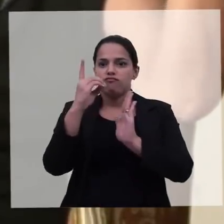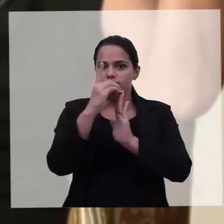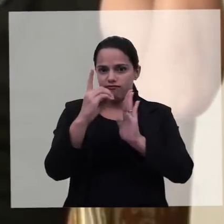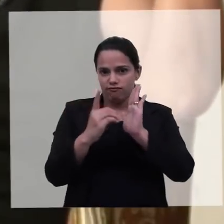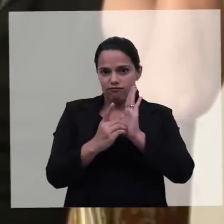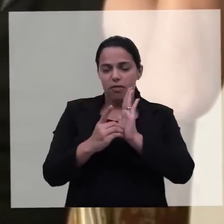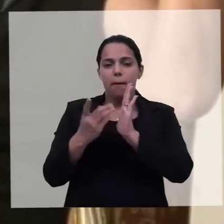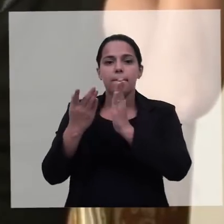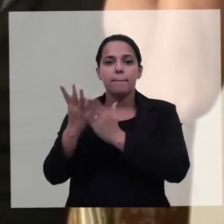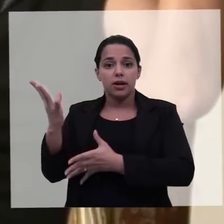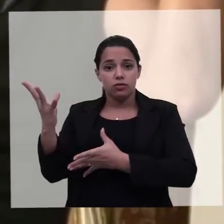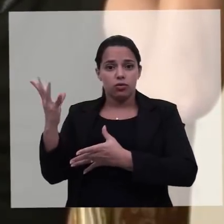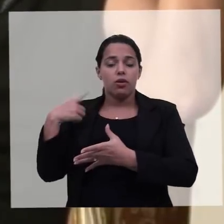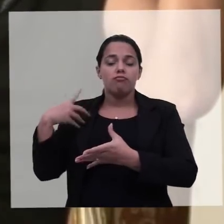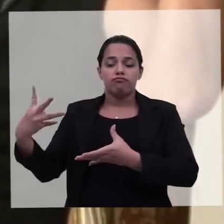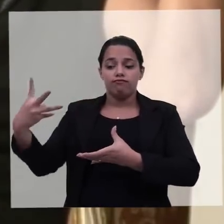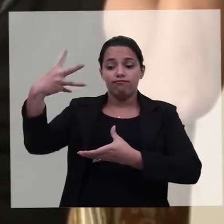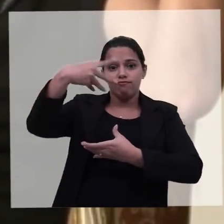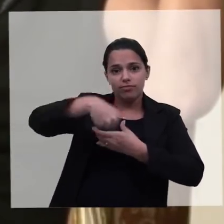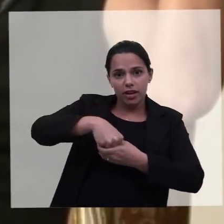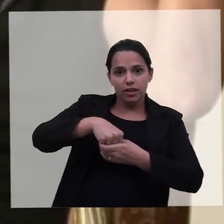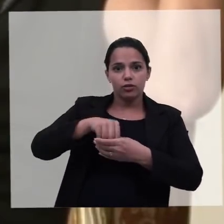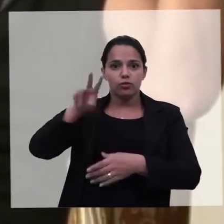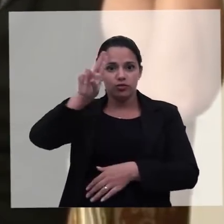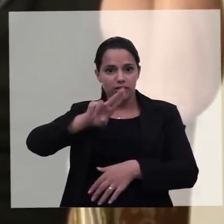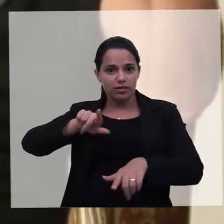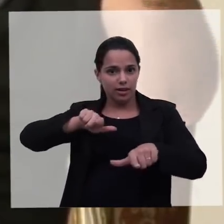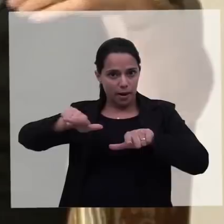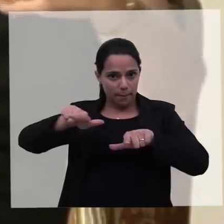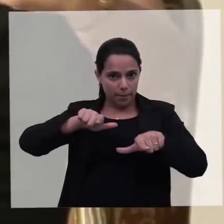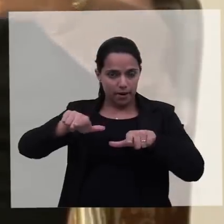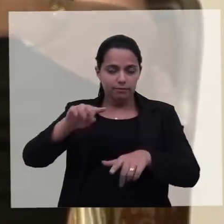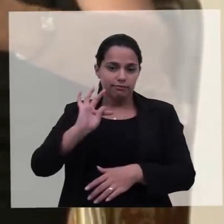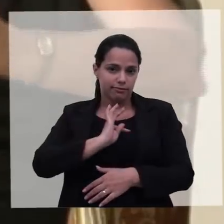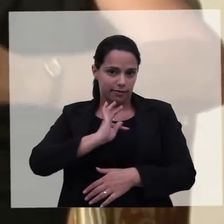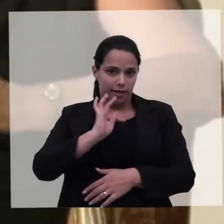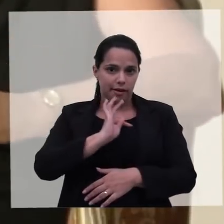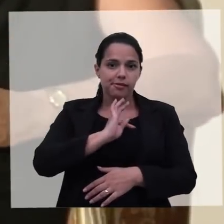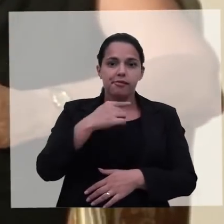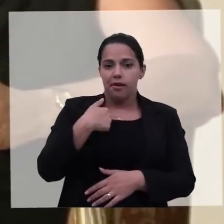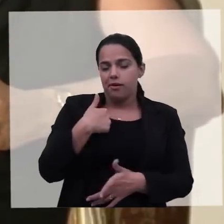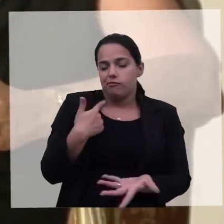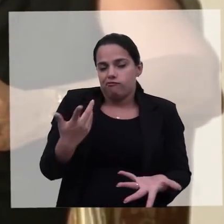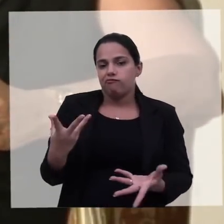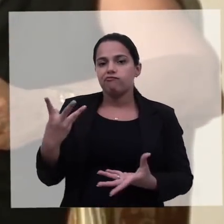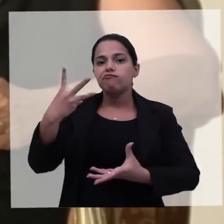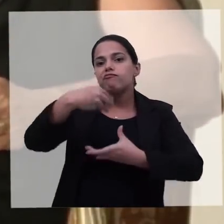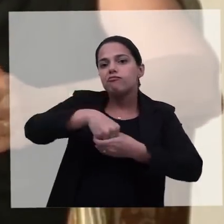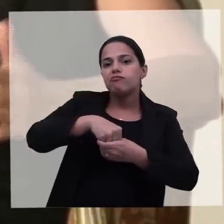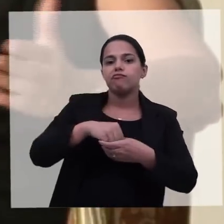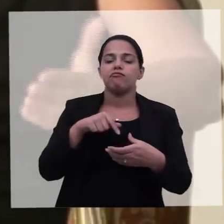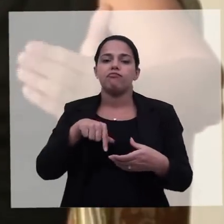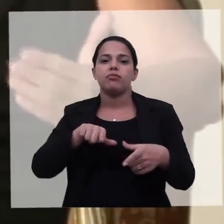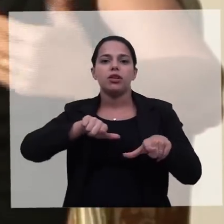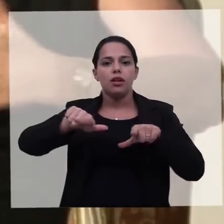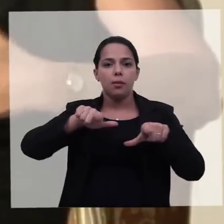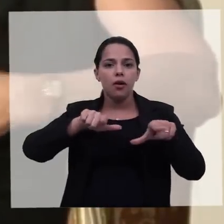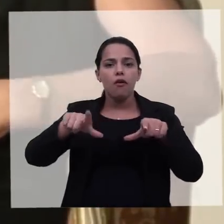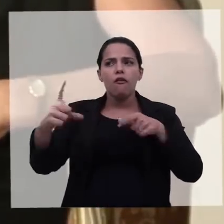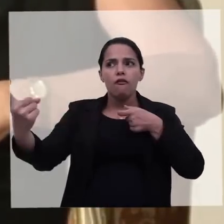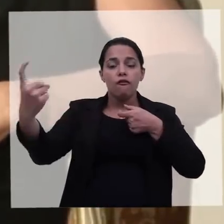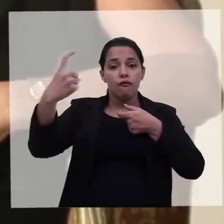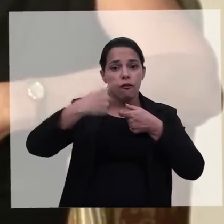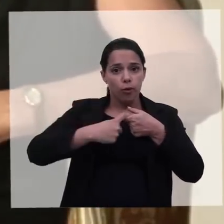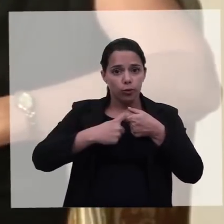fundação foram incorporadas na universidade, certo? Então eu fui uma dessas pessoas. Então